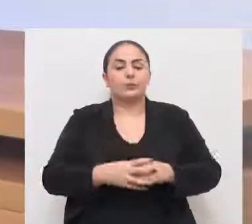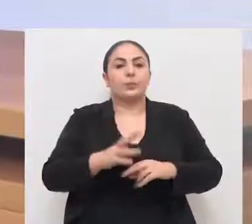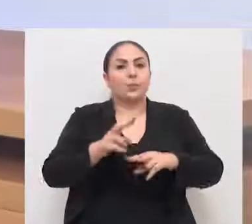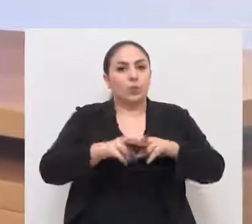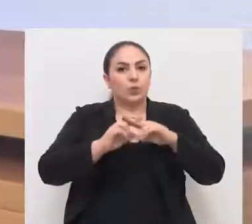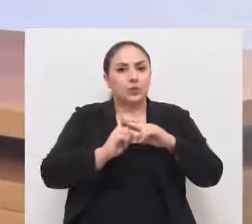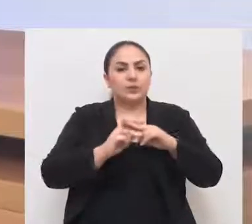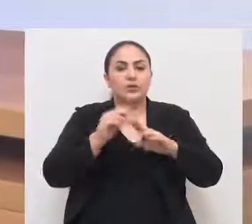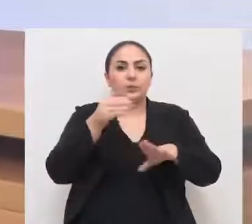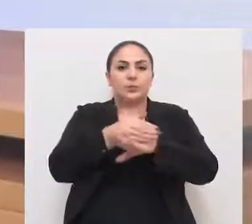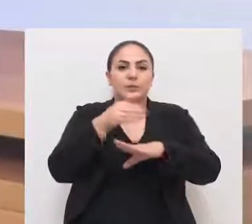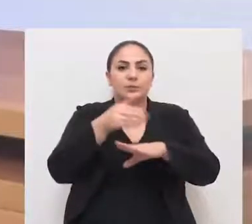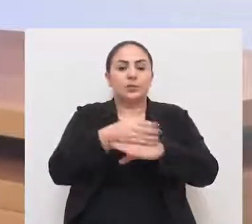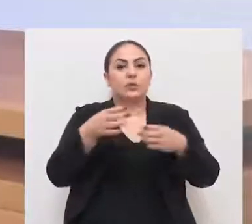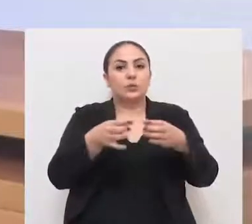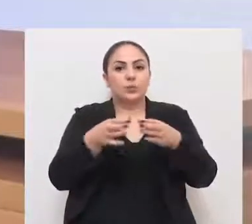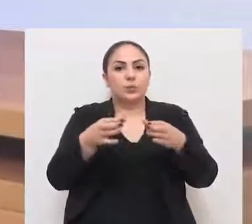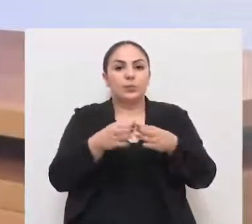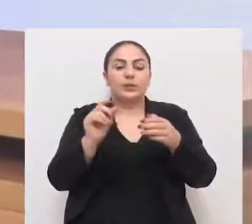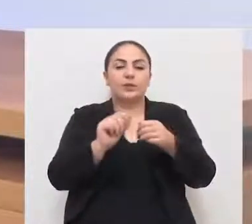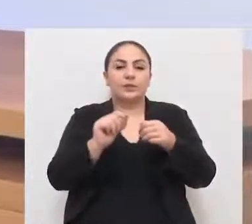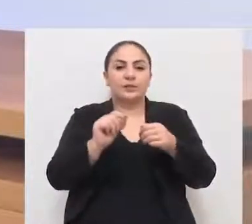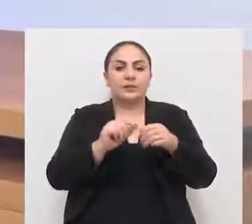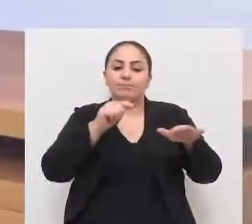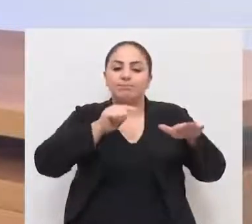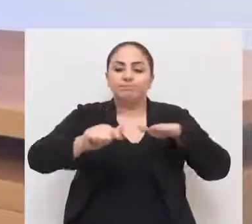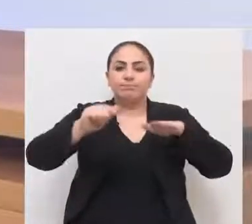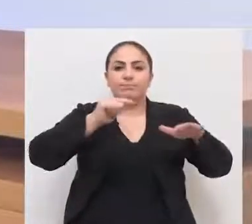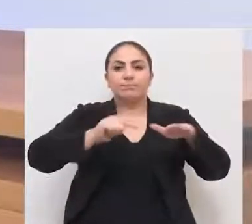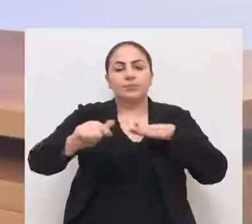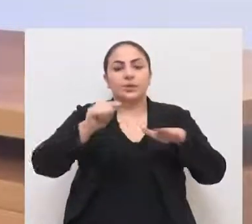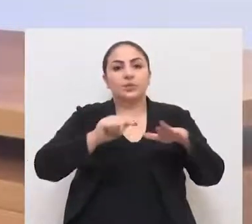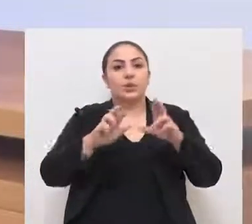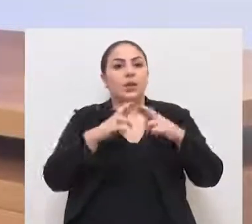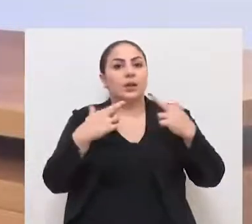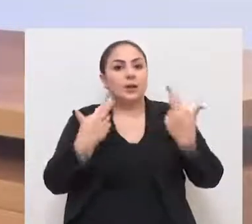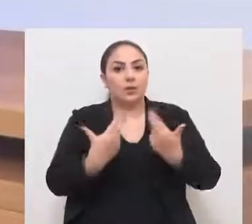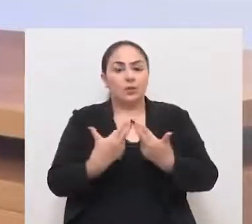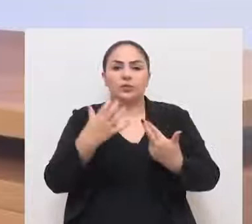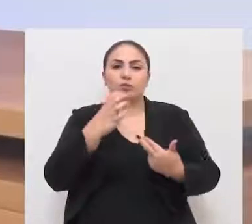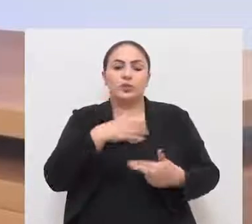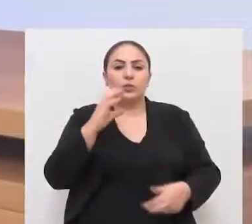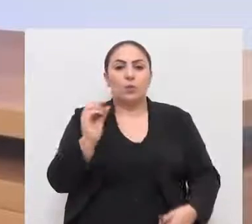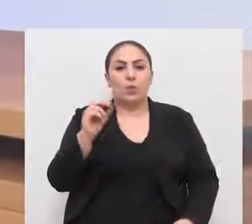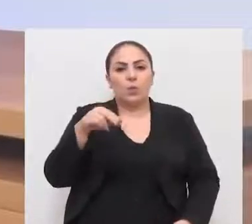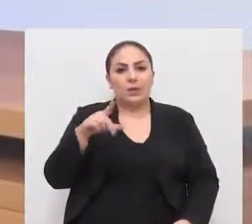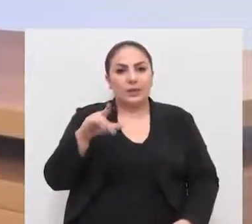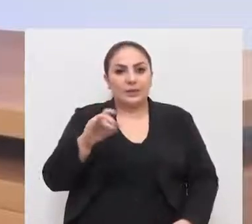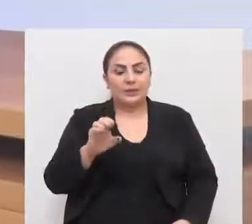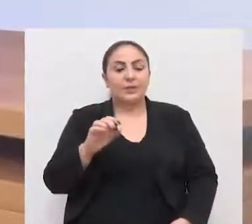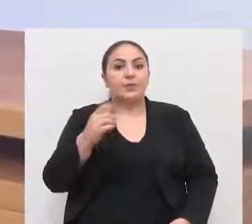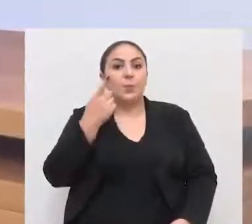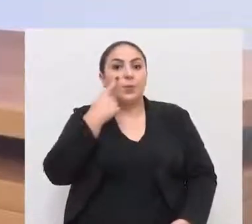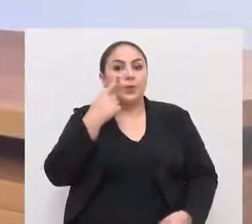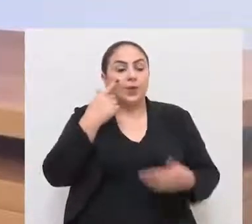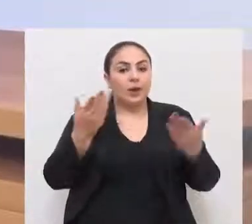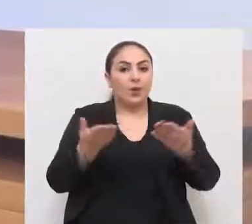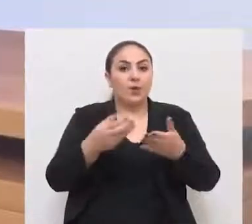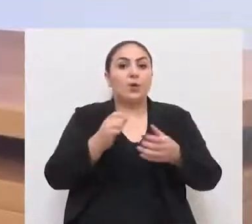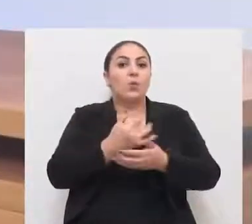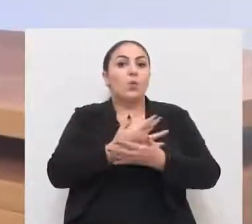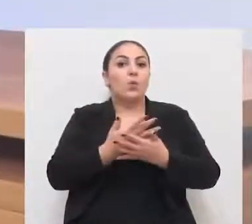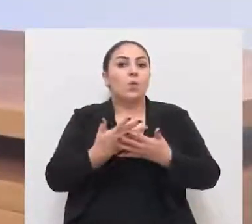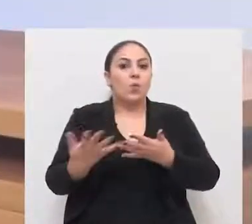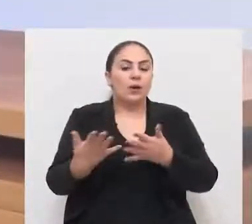Por isso, os membros dos grupos estão realizando semanalmente suas reuniões de forma online. Vamos conferir agora